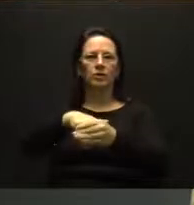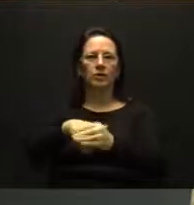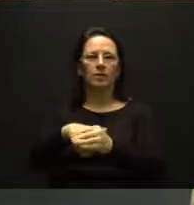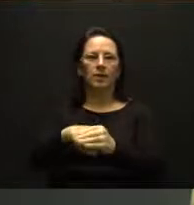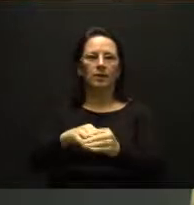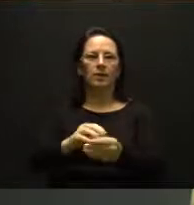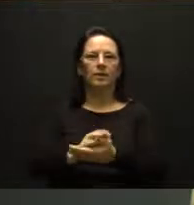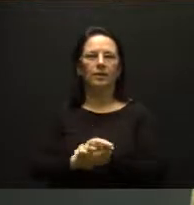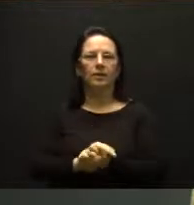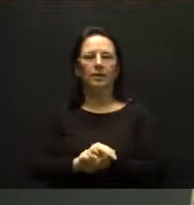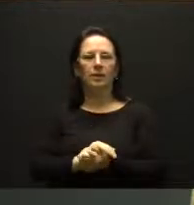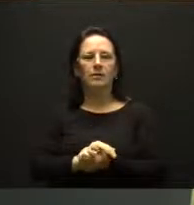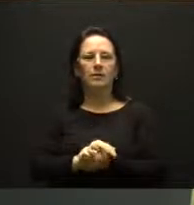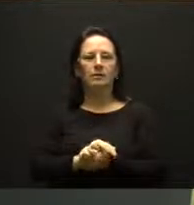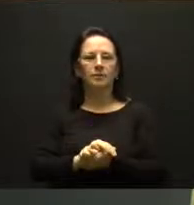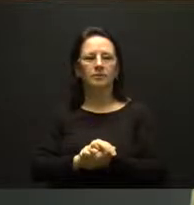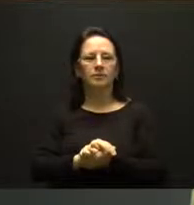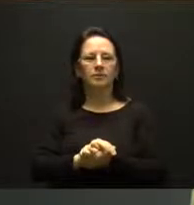rostinho